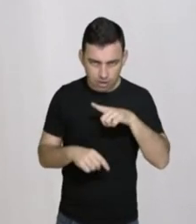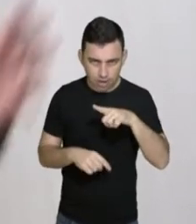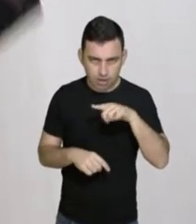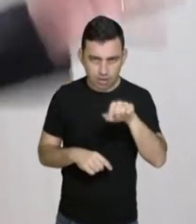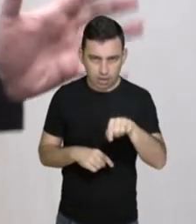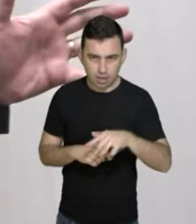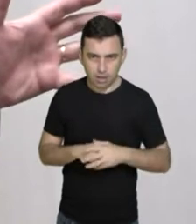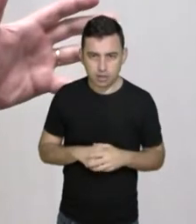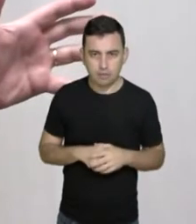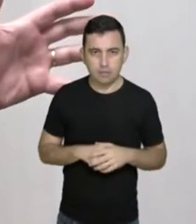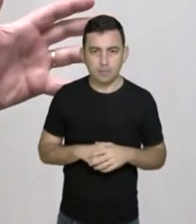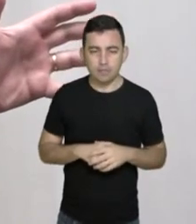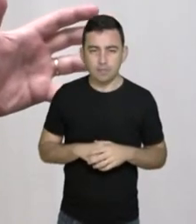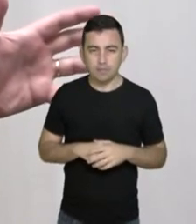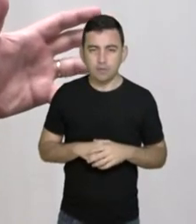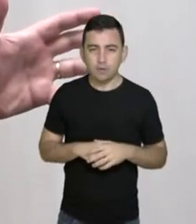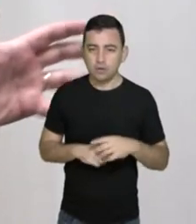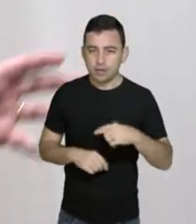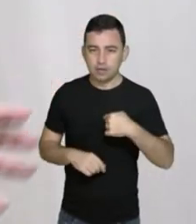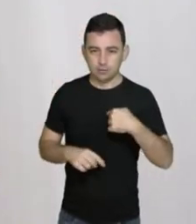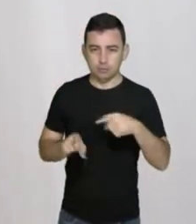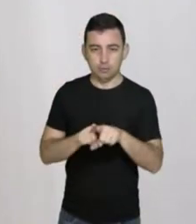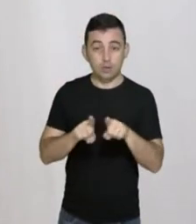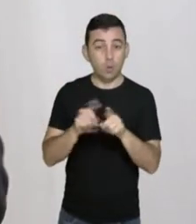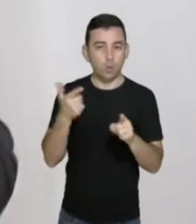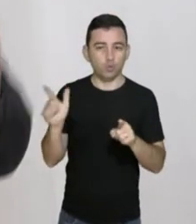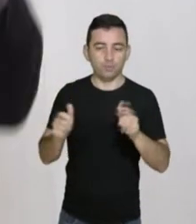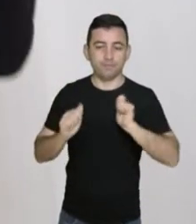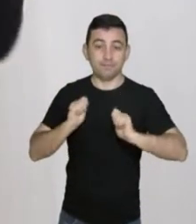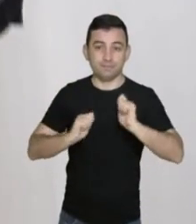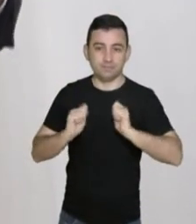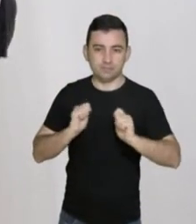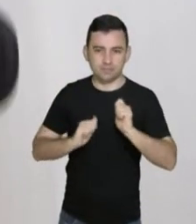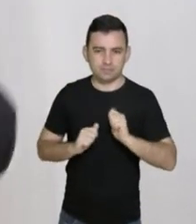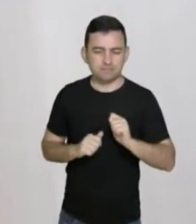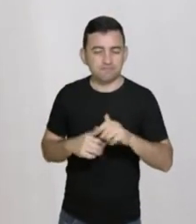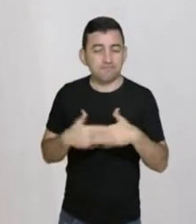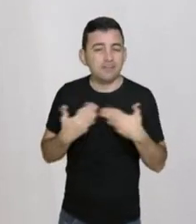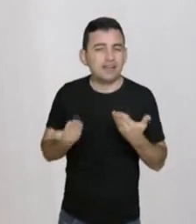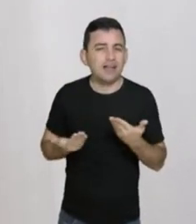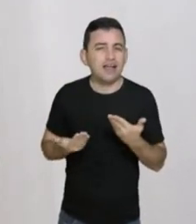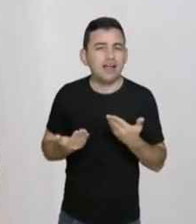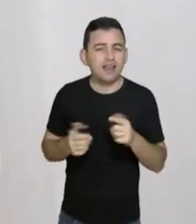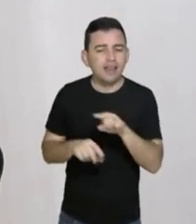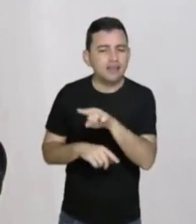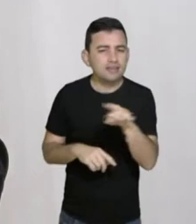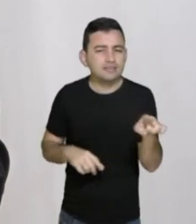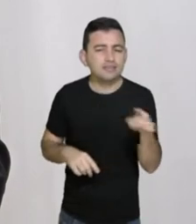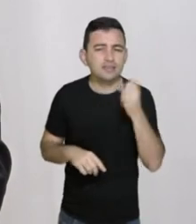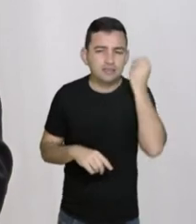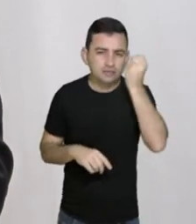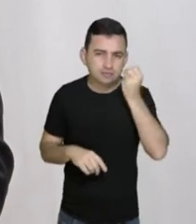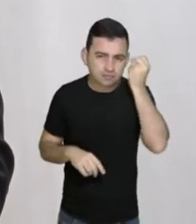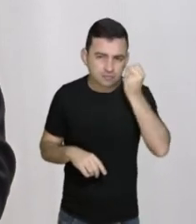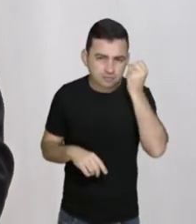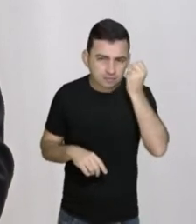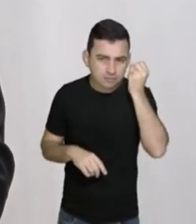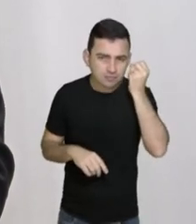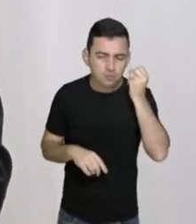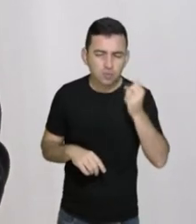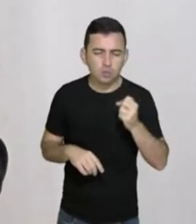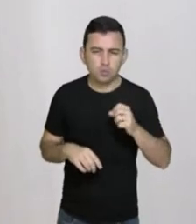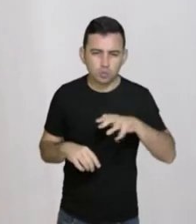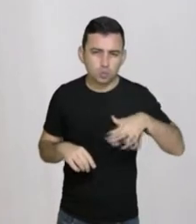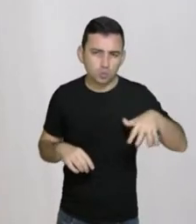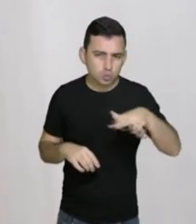E a outra ansiedade minha é a seguinte: será que os senadores que estarão lá